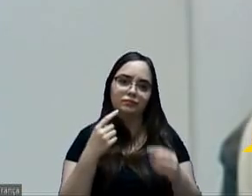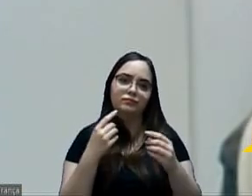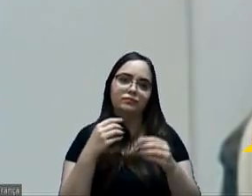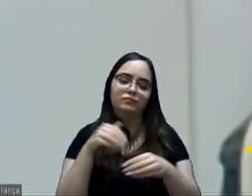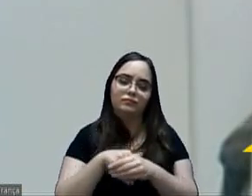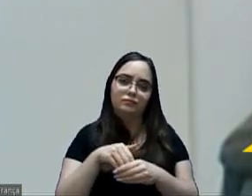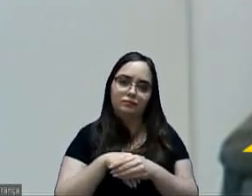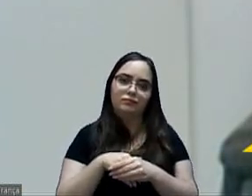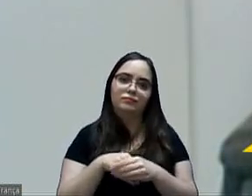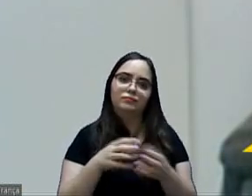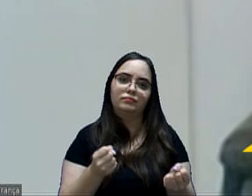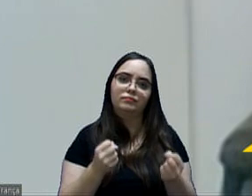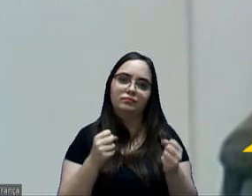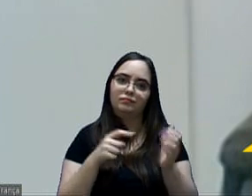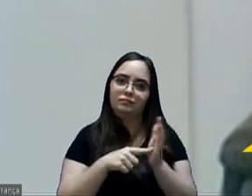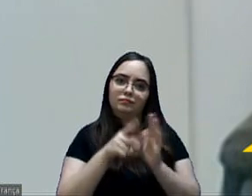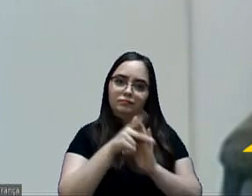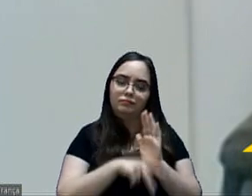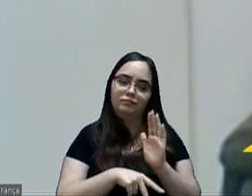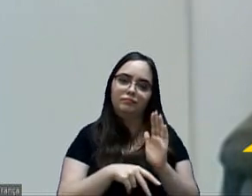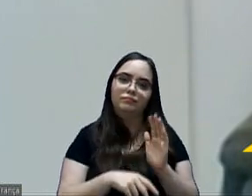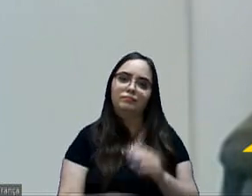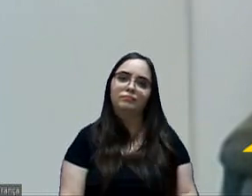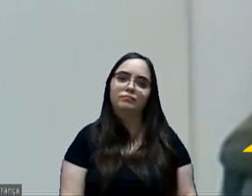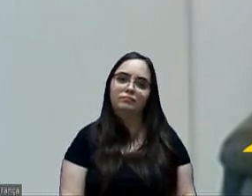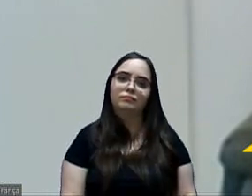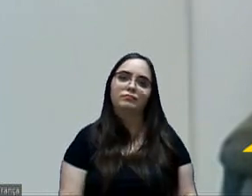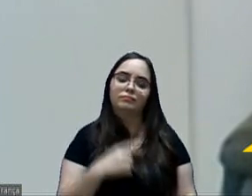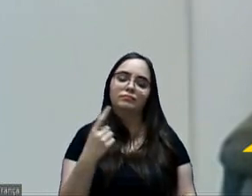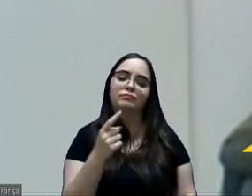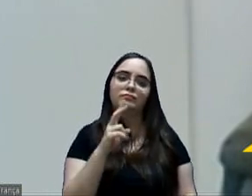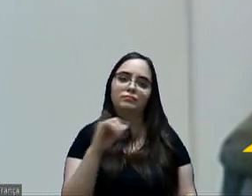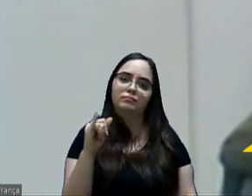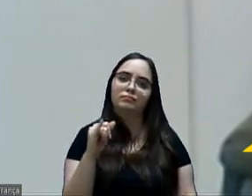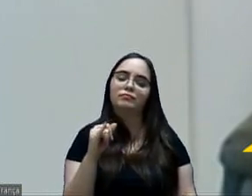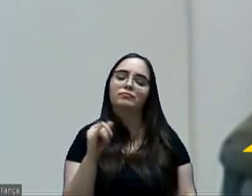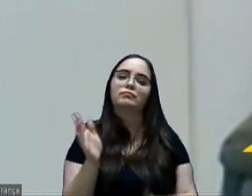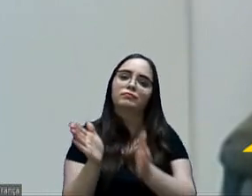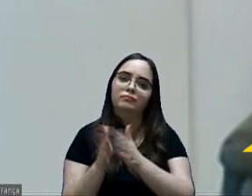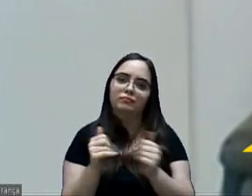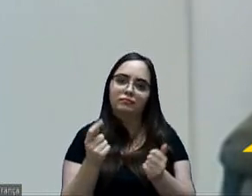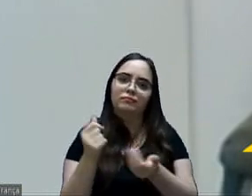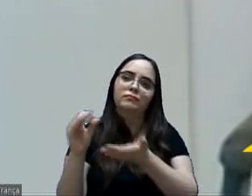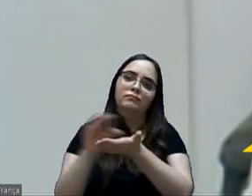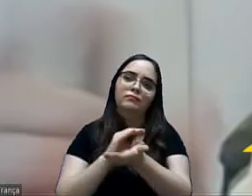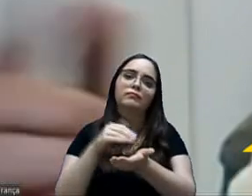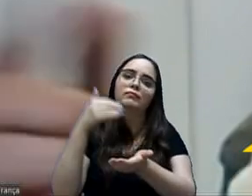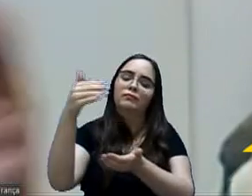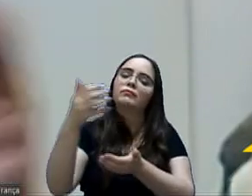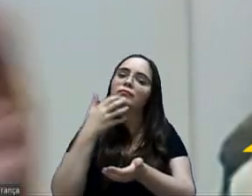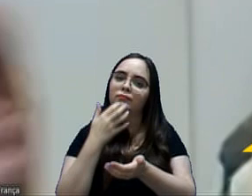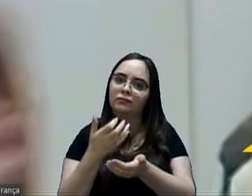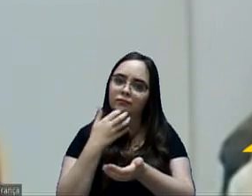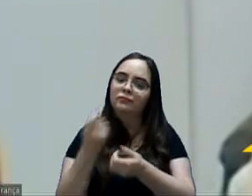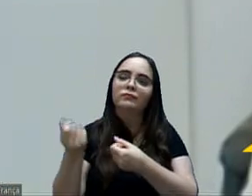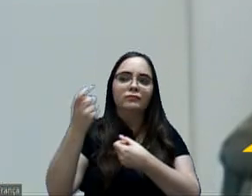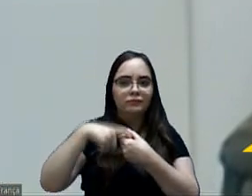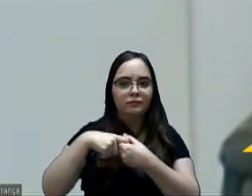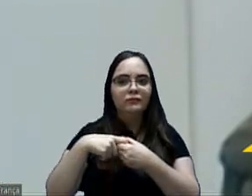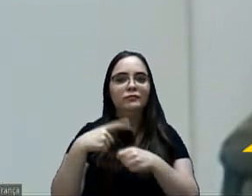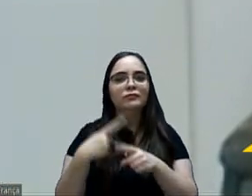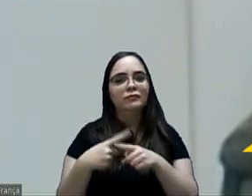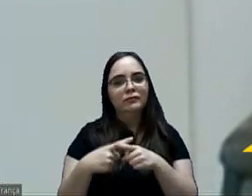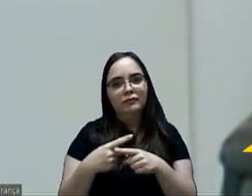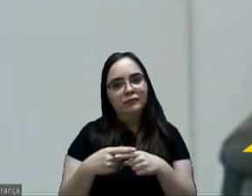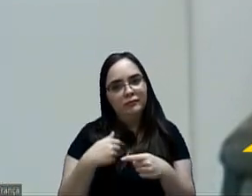ao projeto, mas vamos cobrar a recomposição dessa verba mais para o final do ano, porque também